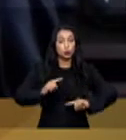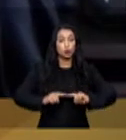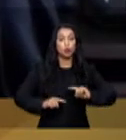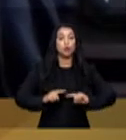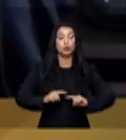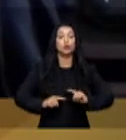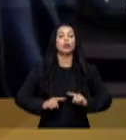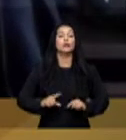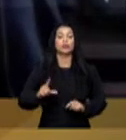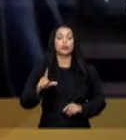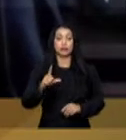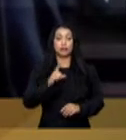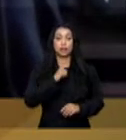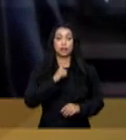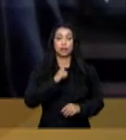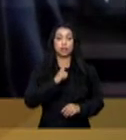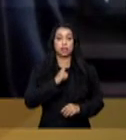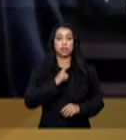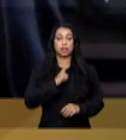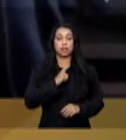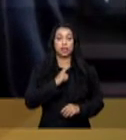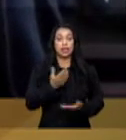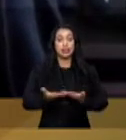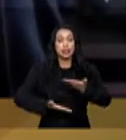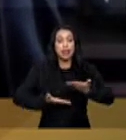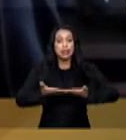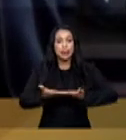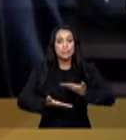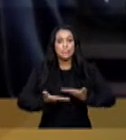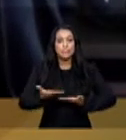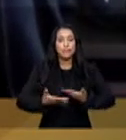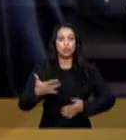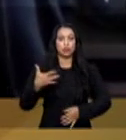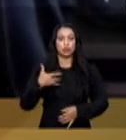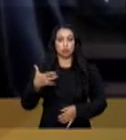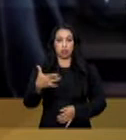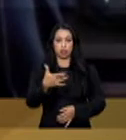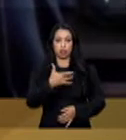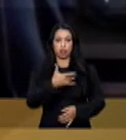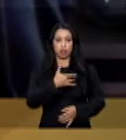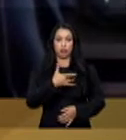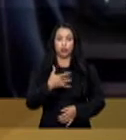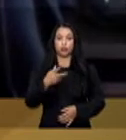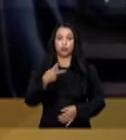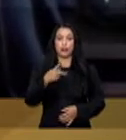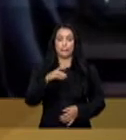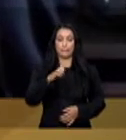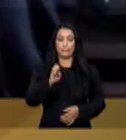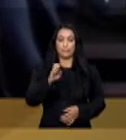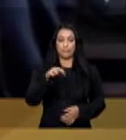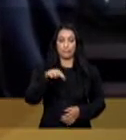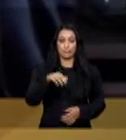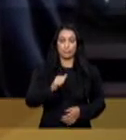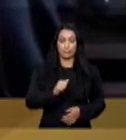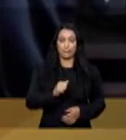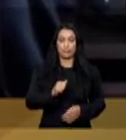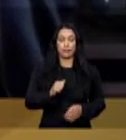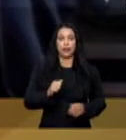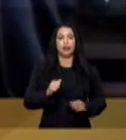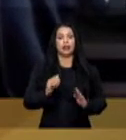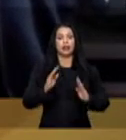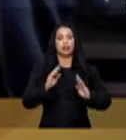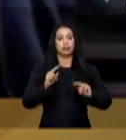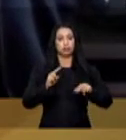fins terapêuticos ou medicinais. Pena: reclusão de 10